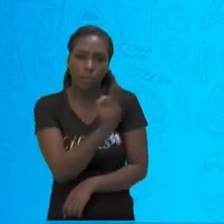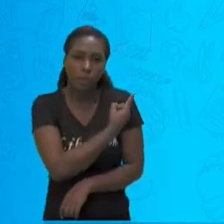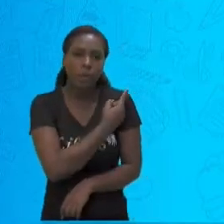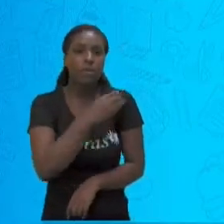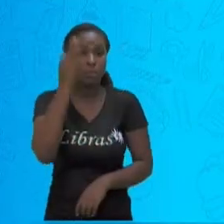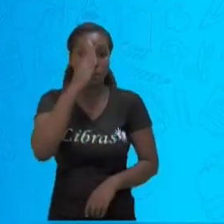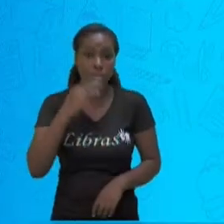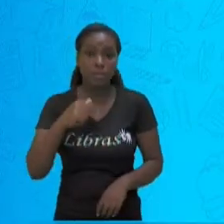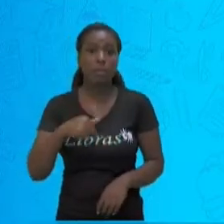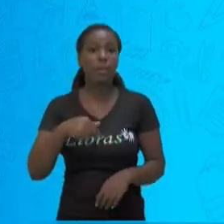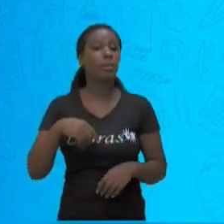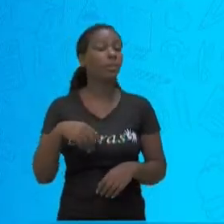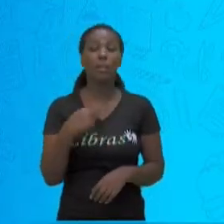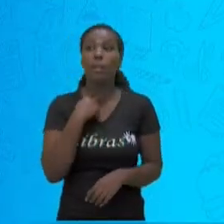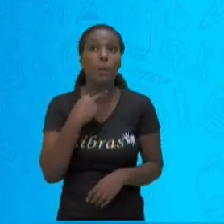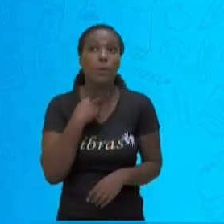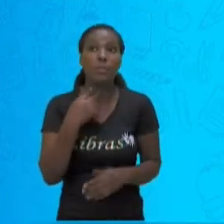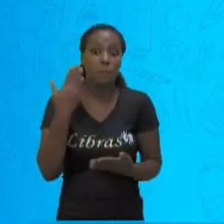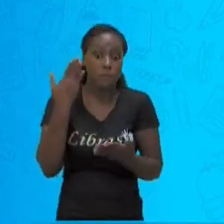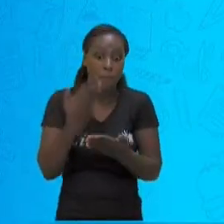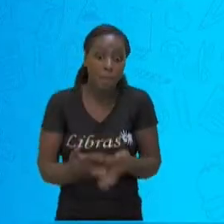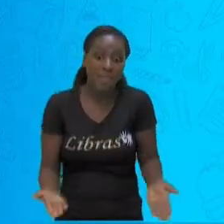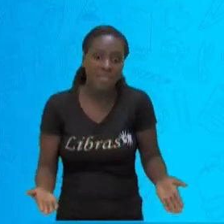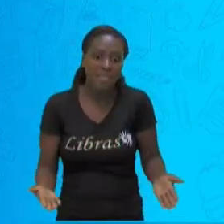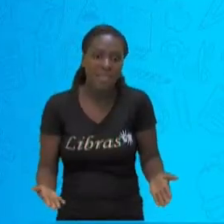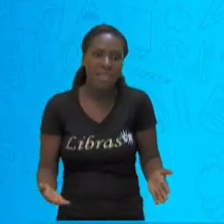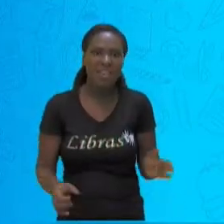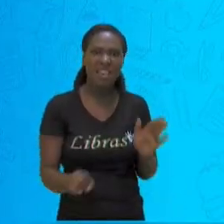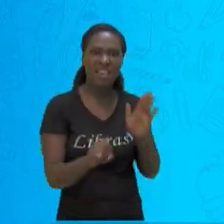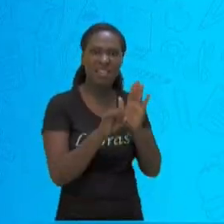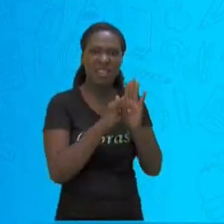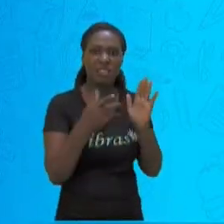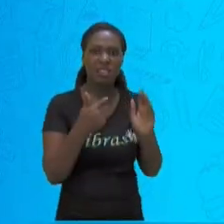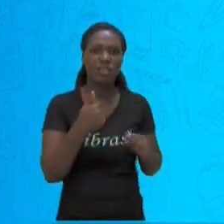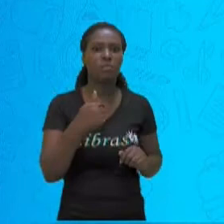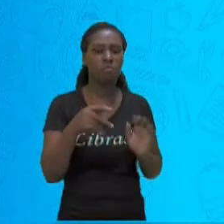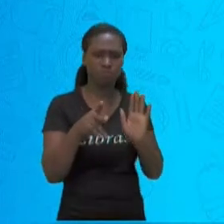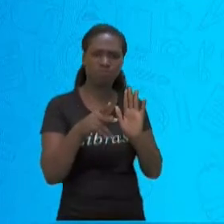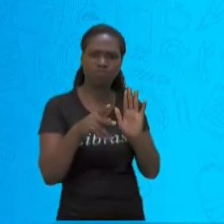Ok, pessoal? Isso é importante.